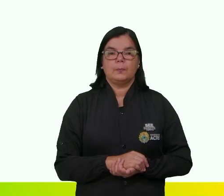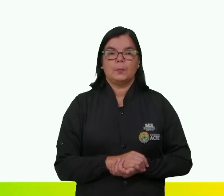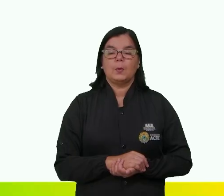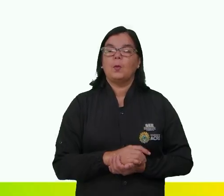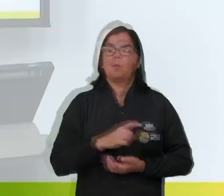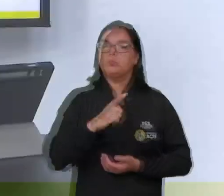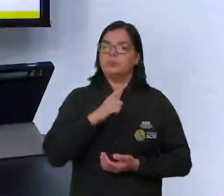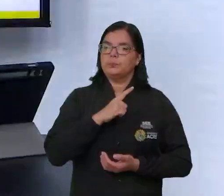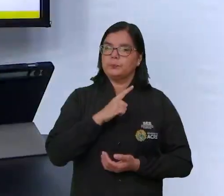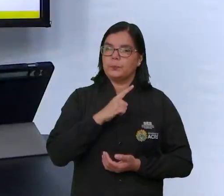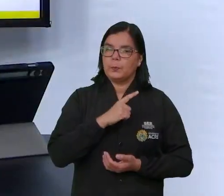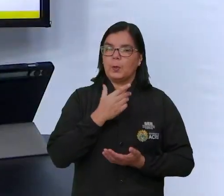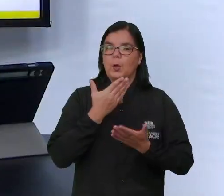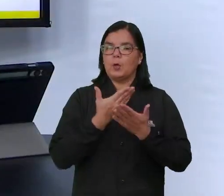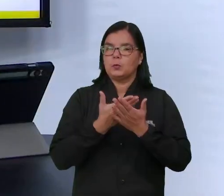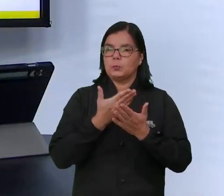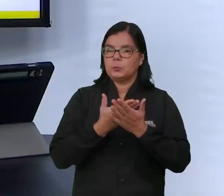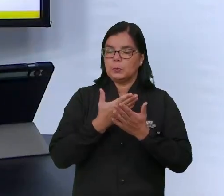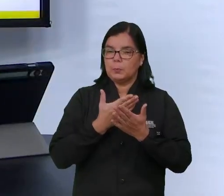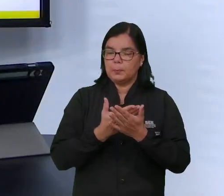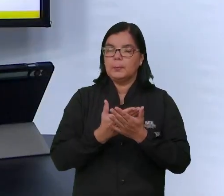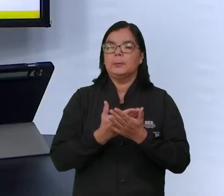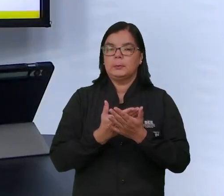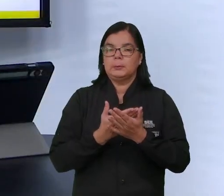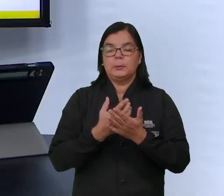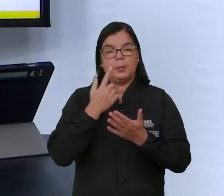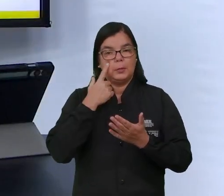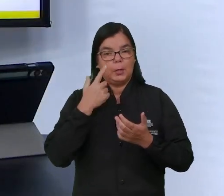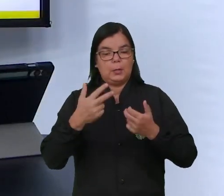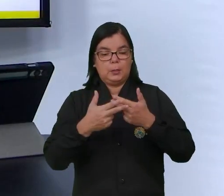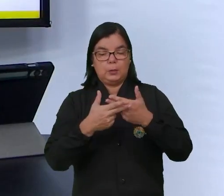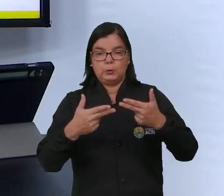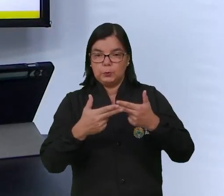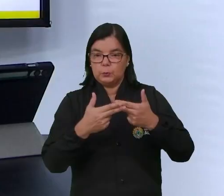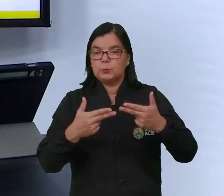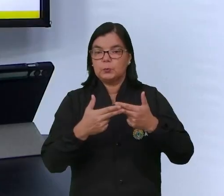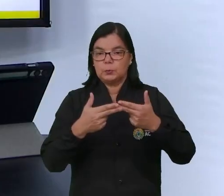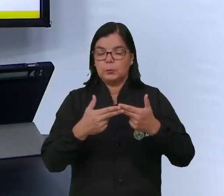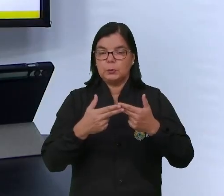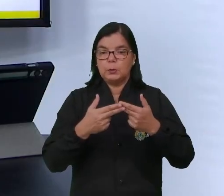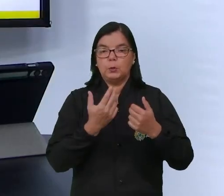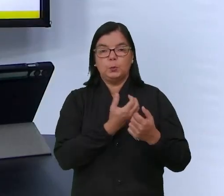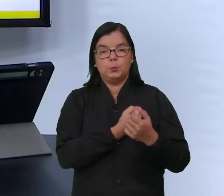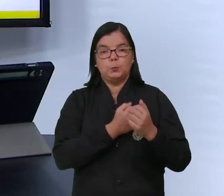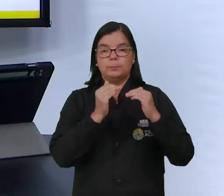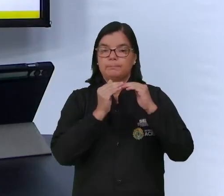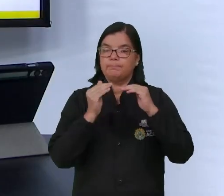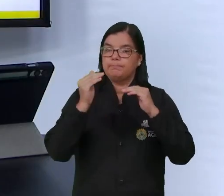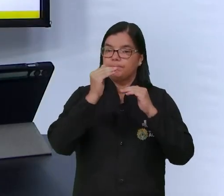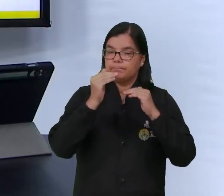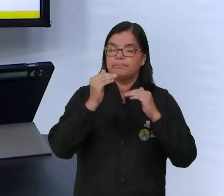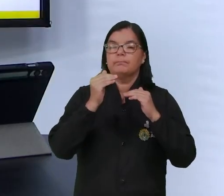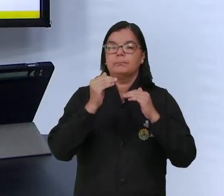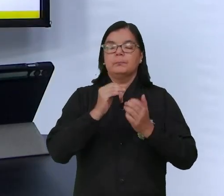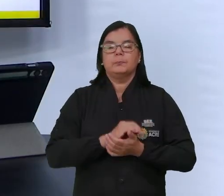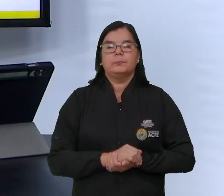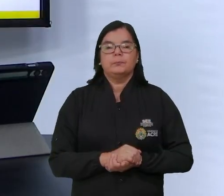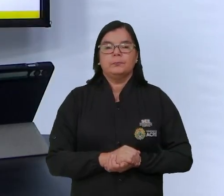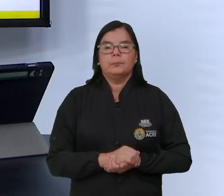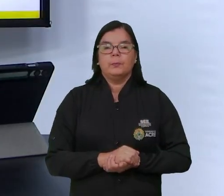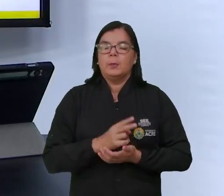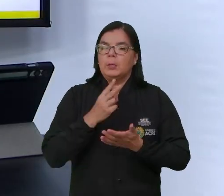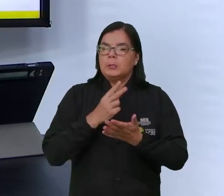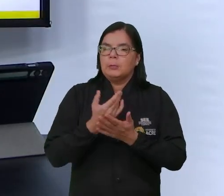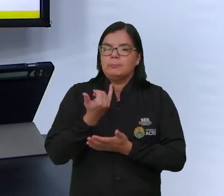Quando nós estudamos as propriedades das potências, que eu vou já mostrar para vocês, sempre nos